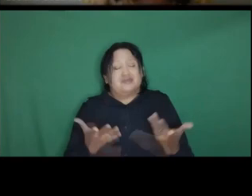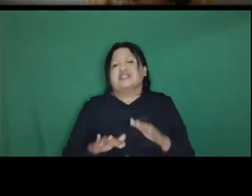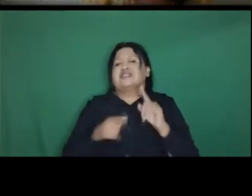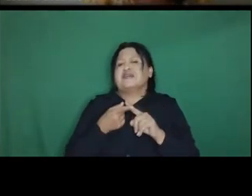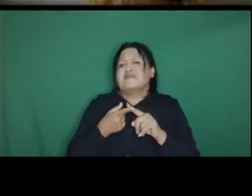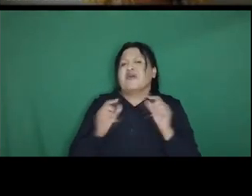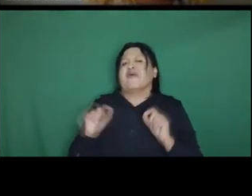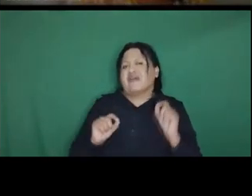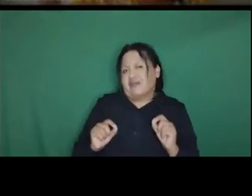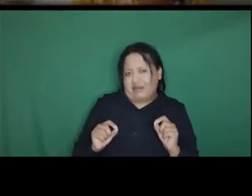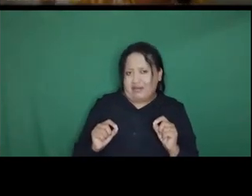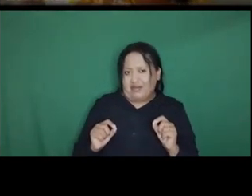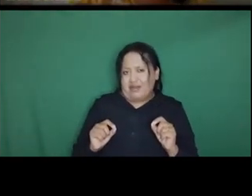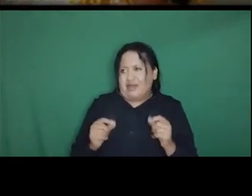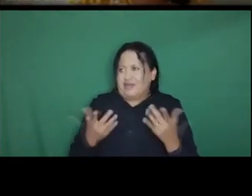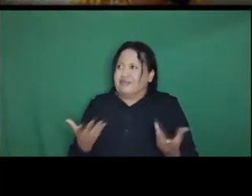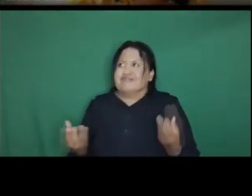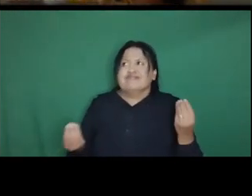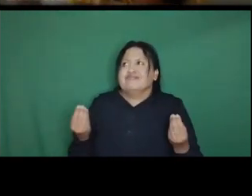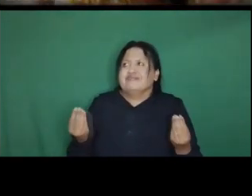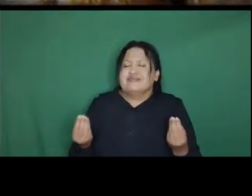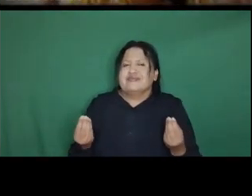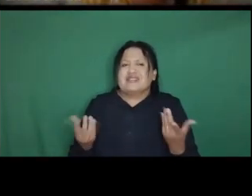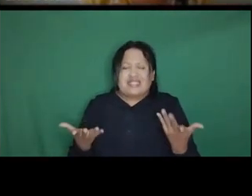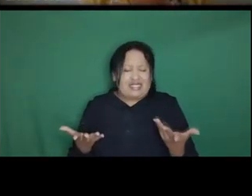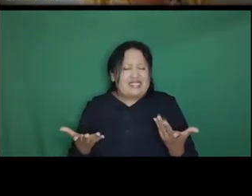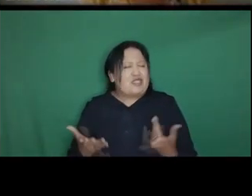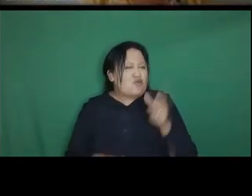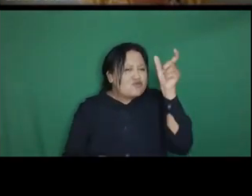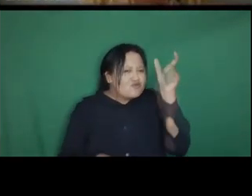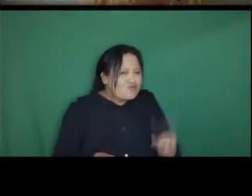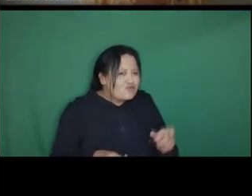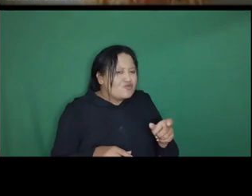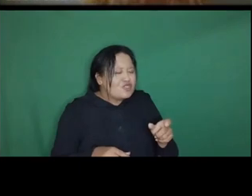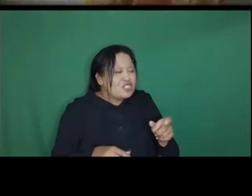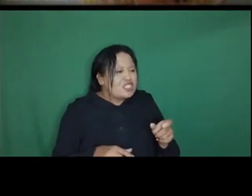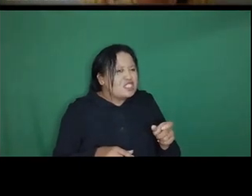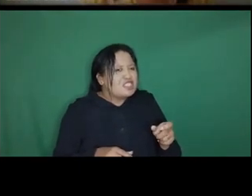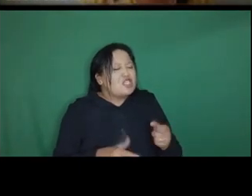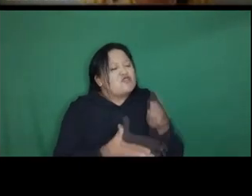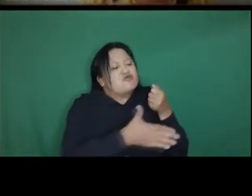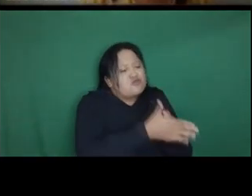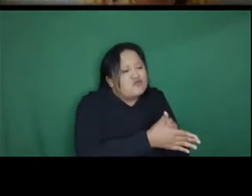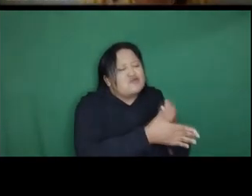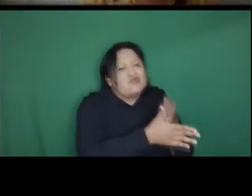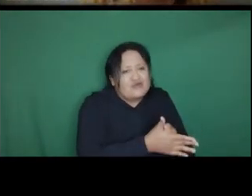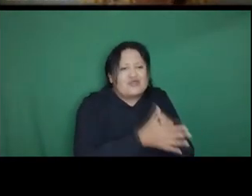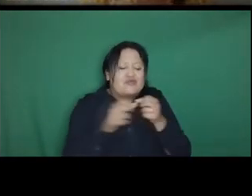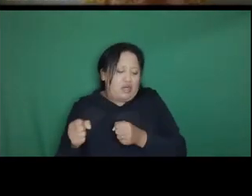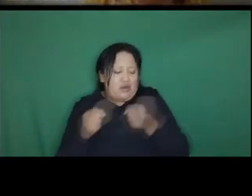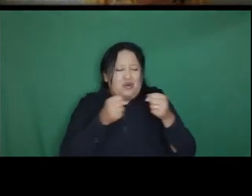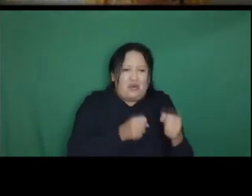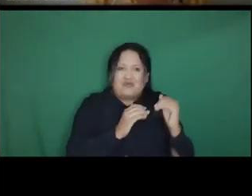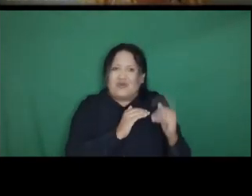em relação ao poder assim né e aos que são vamos dizer assim